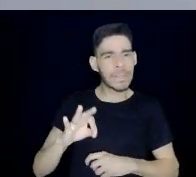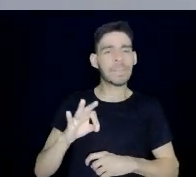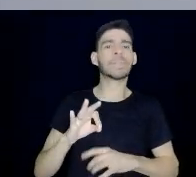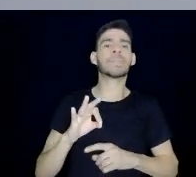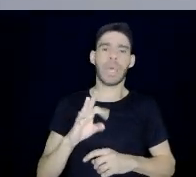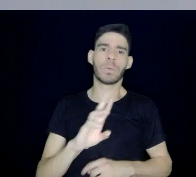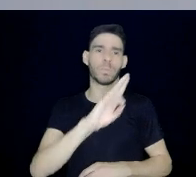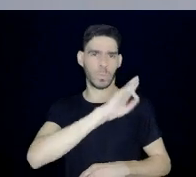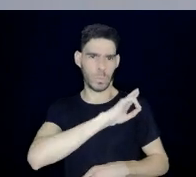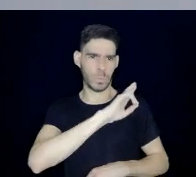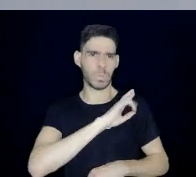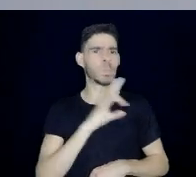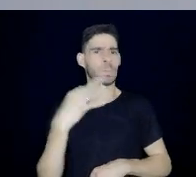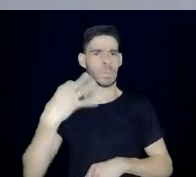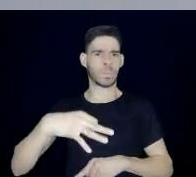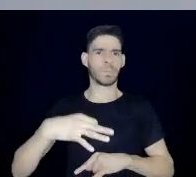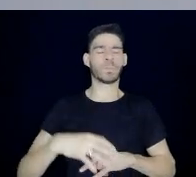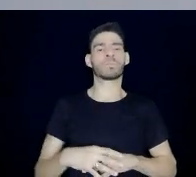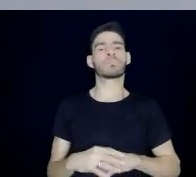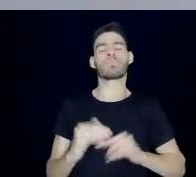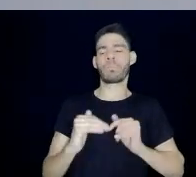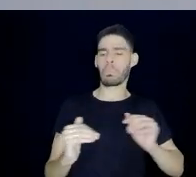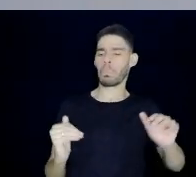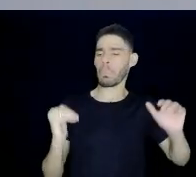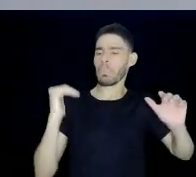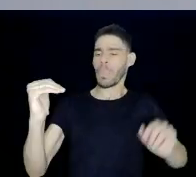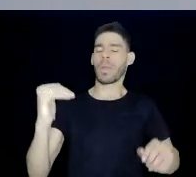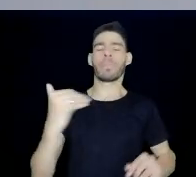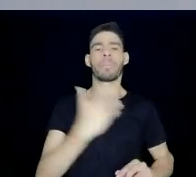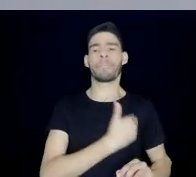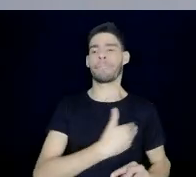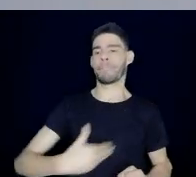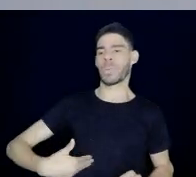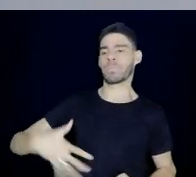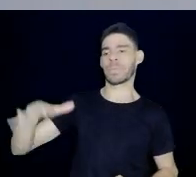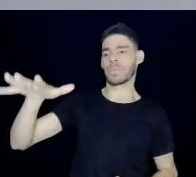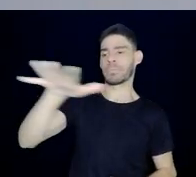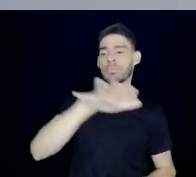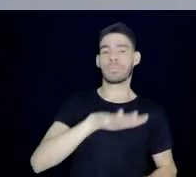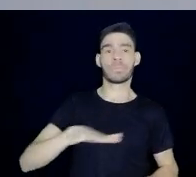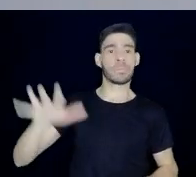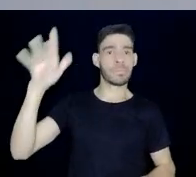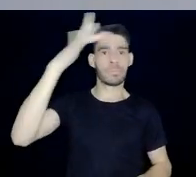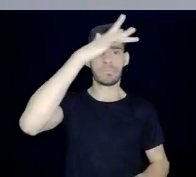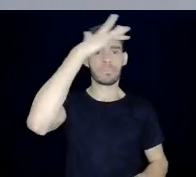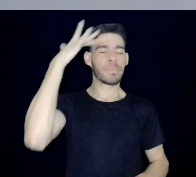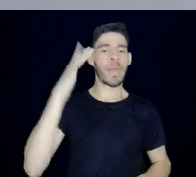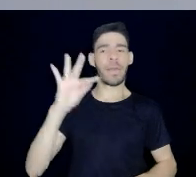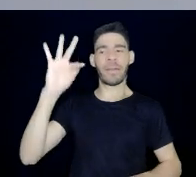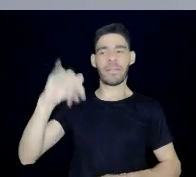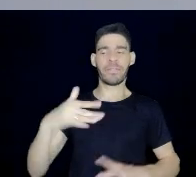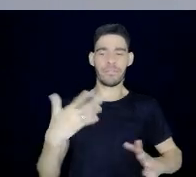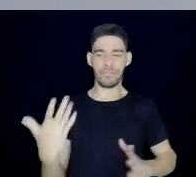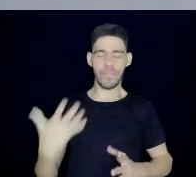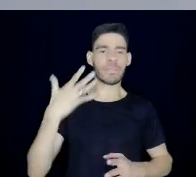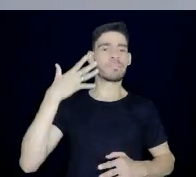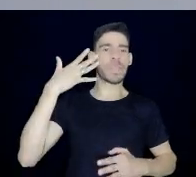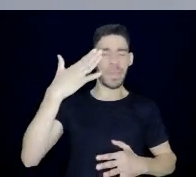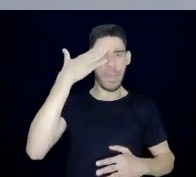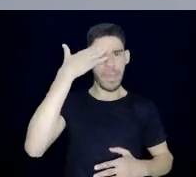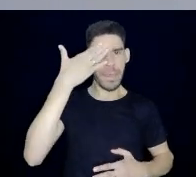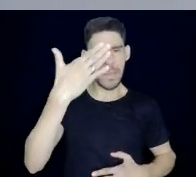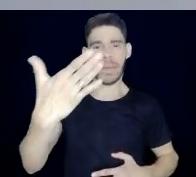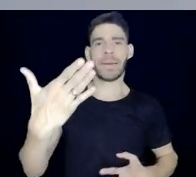e com muita responsabilidade e elevado espírito público por todas as pessoas. Eu fico aqui com essa mensagem